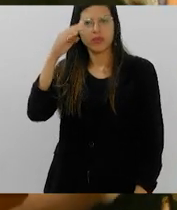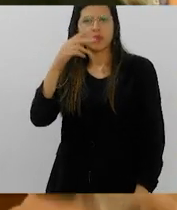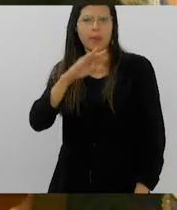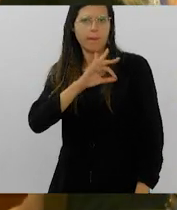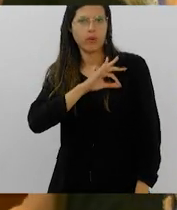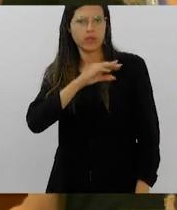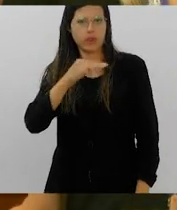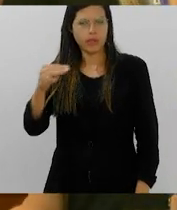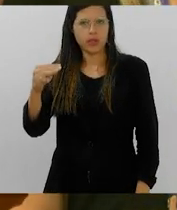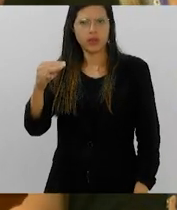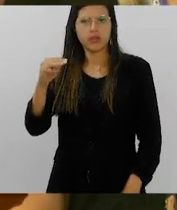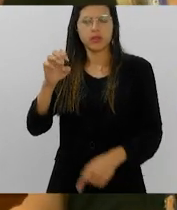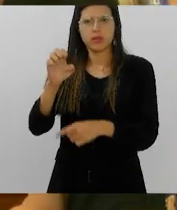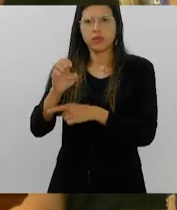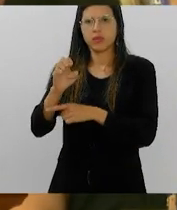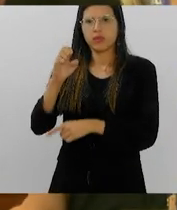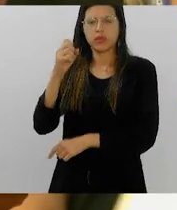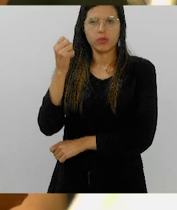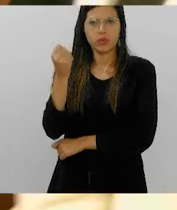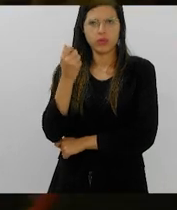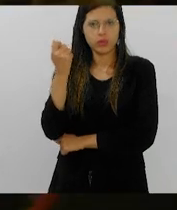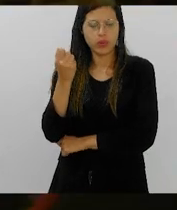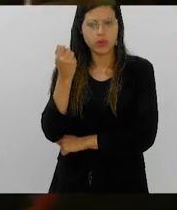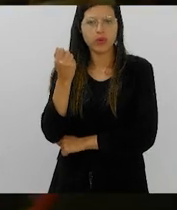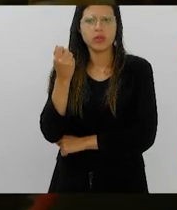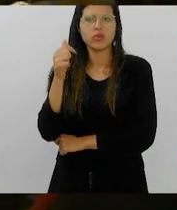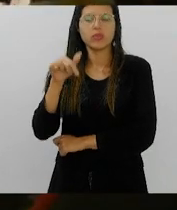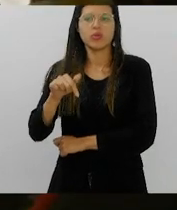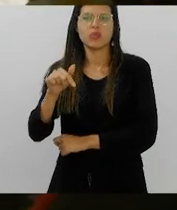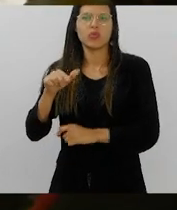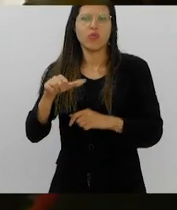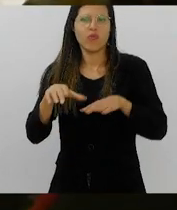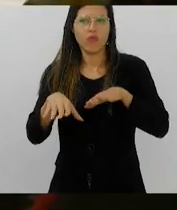Grande do Sul e graduada em Psicologia.